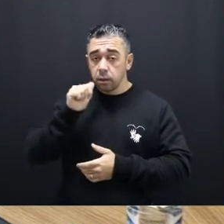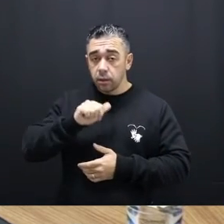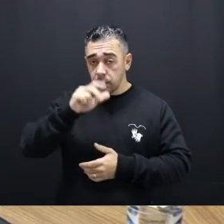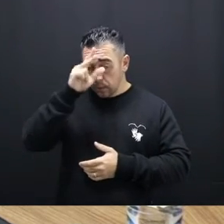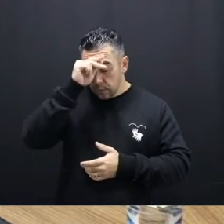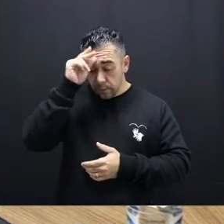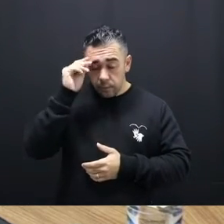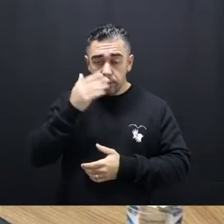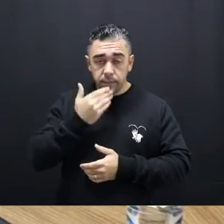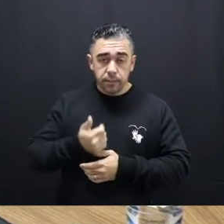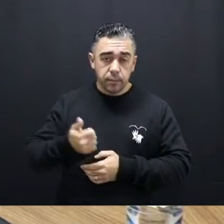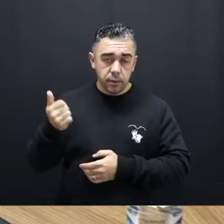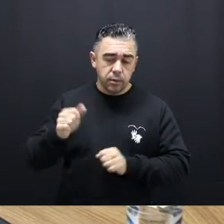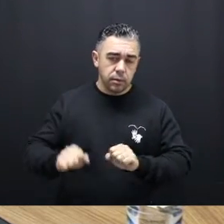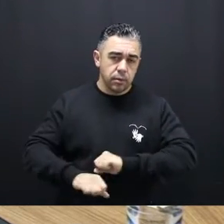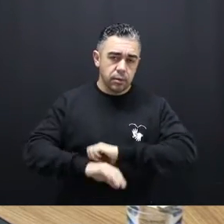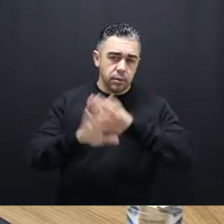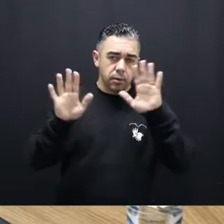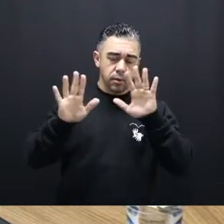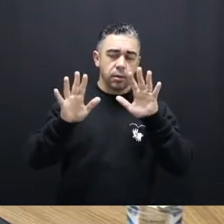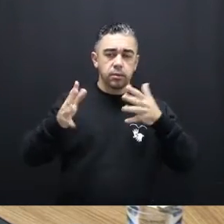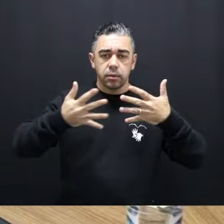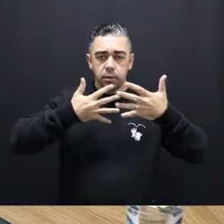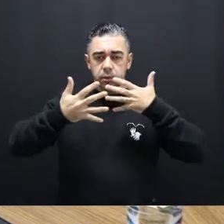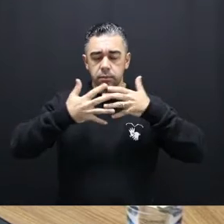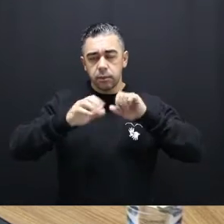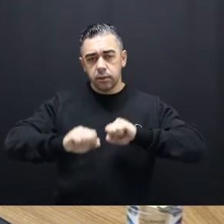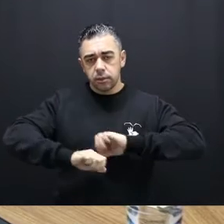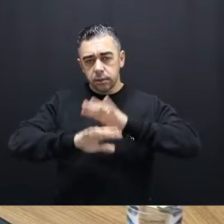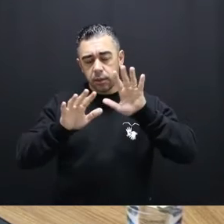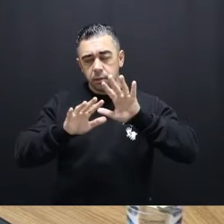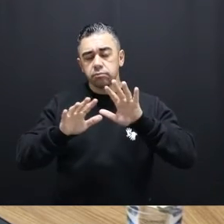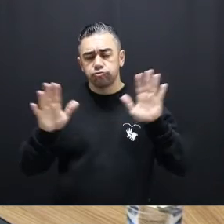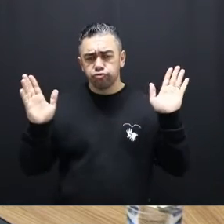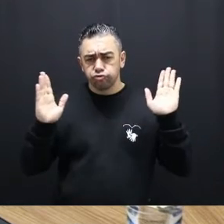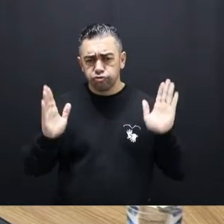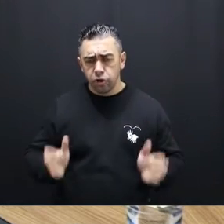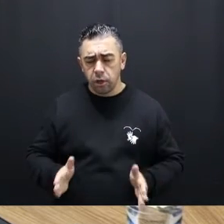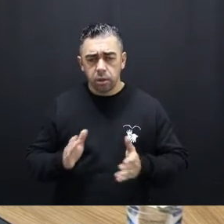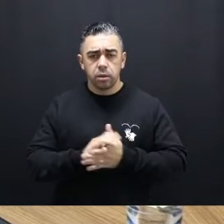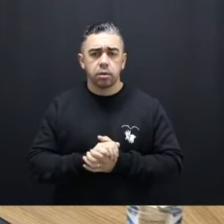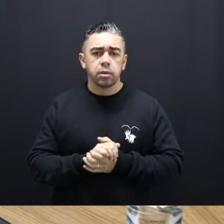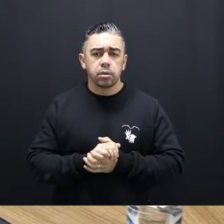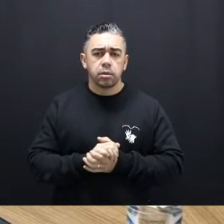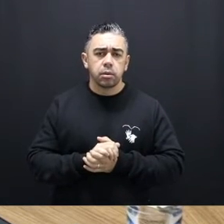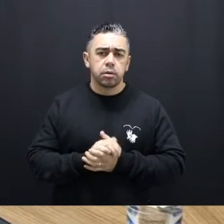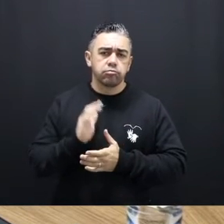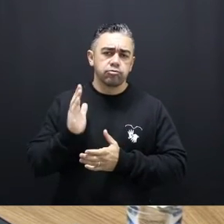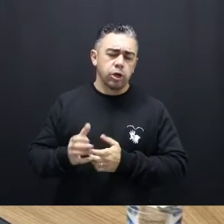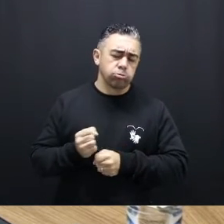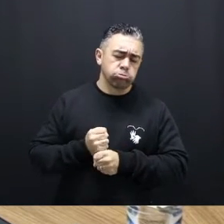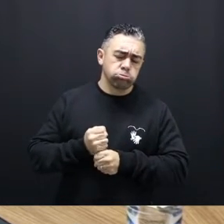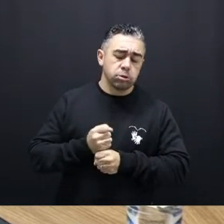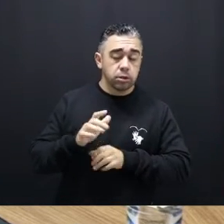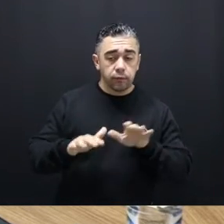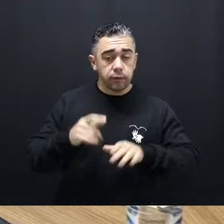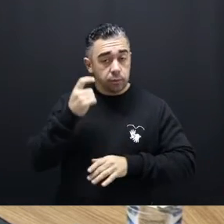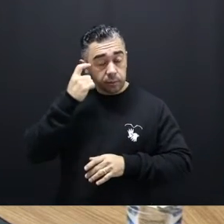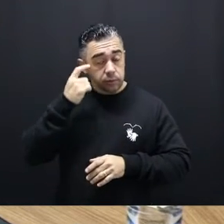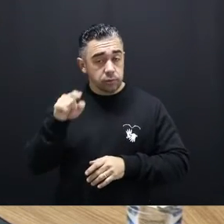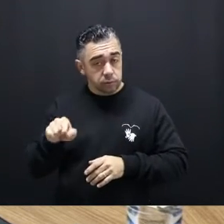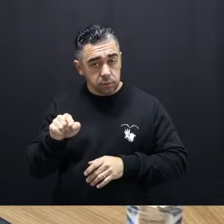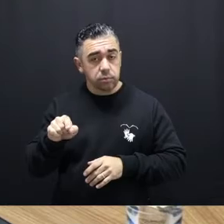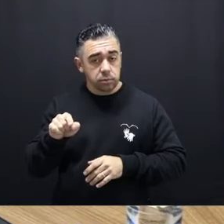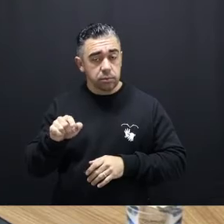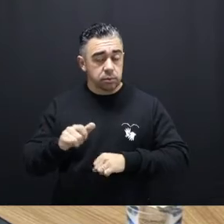melhorado na questão do Portal da Transparência por muitas por muito tempo talvez não se pensou isso por isso São José na